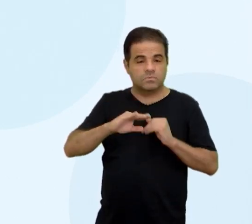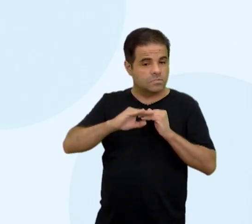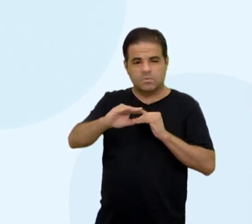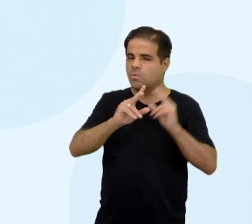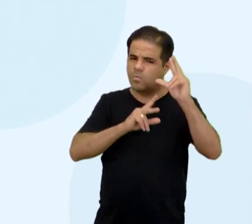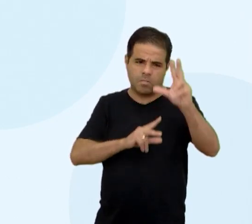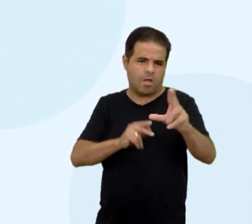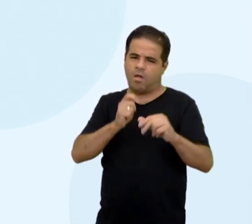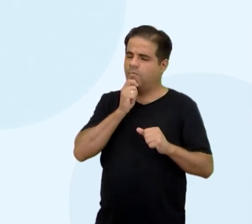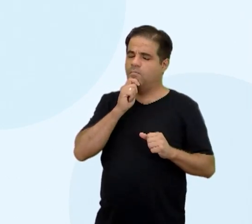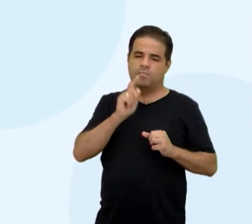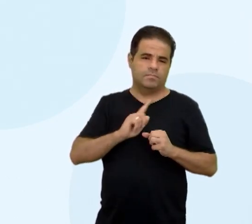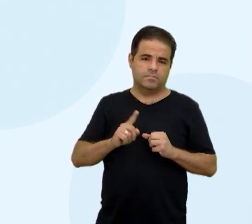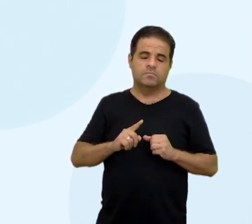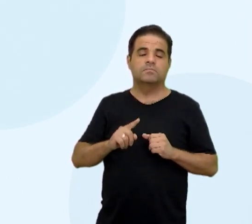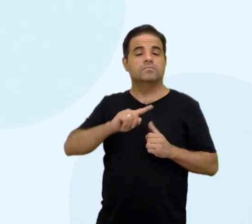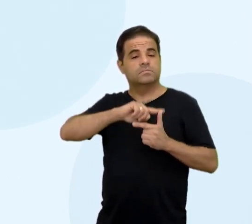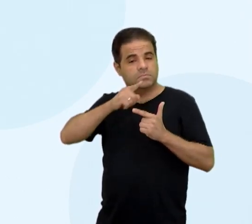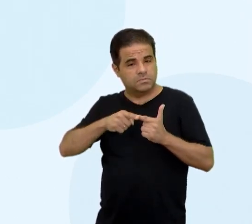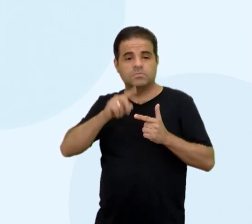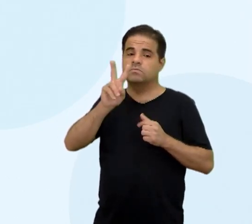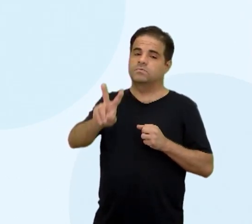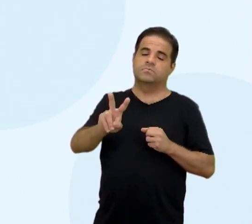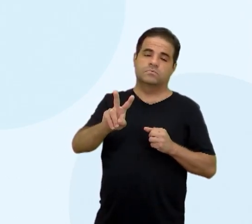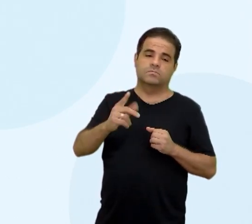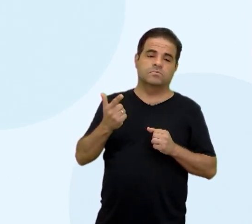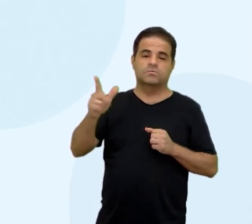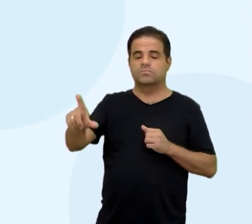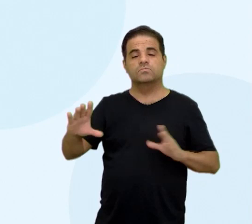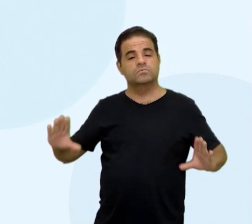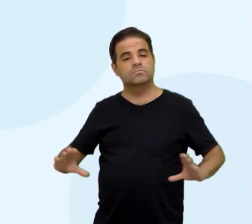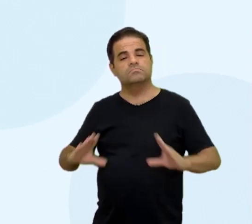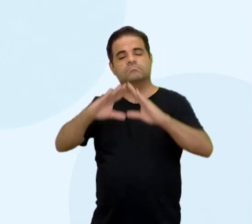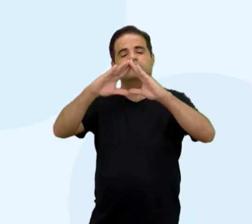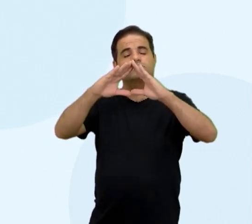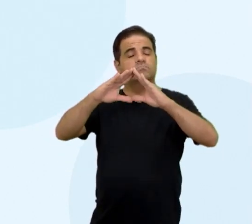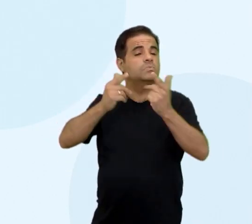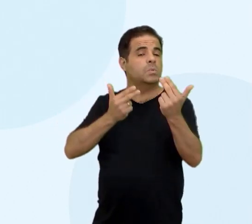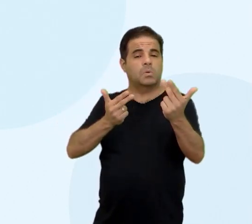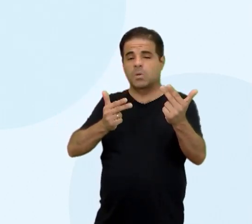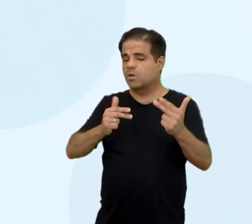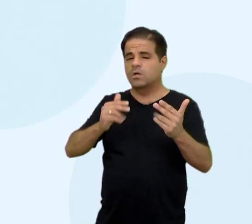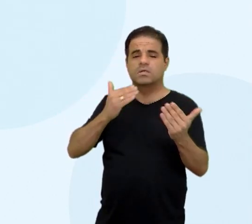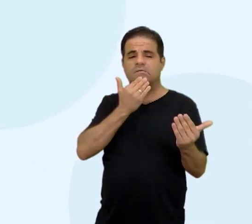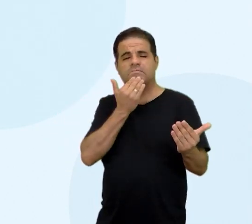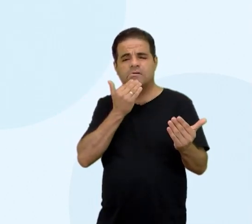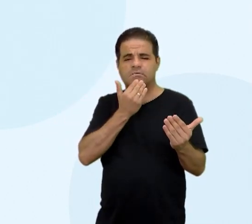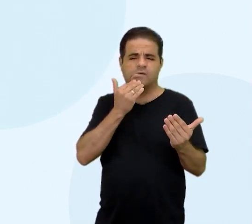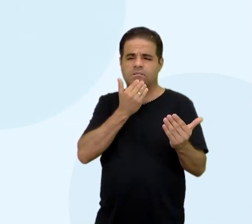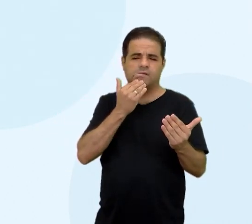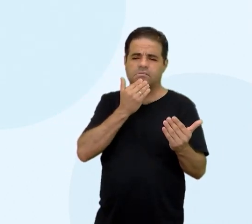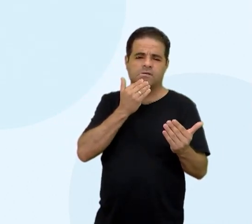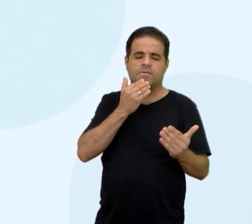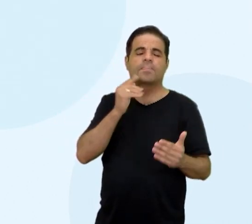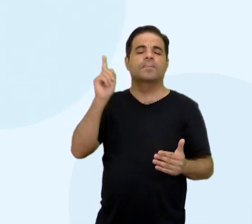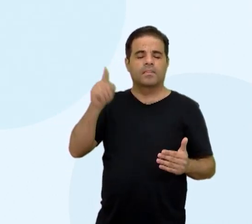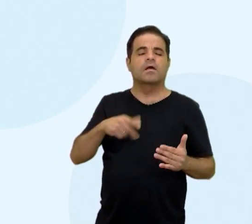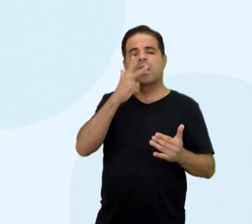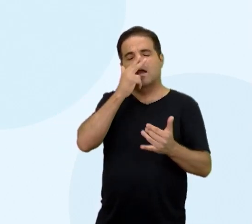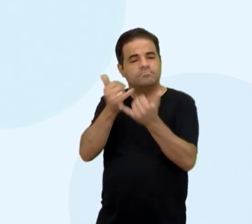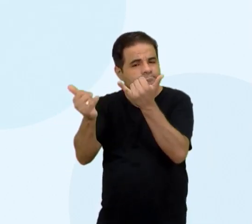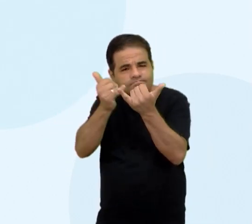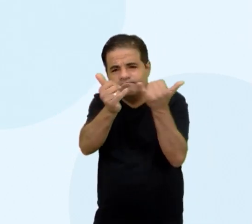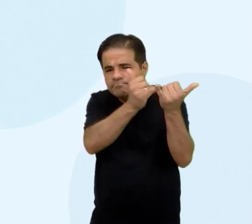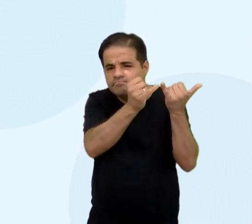não igual, tá certo? Ao ângulo V no outro triangulinho. Eles estão tortos, mas com certeza aí eles são